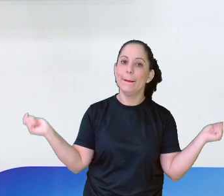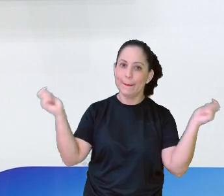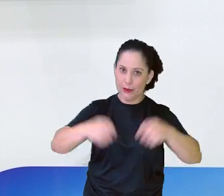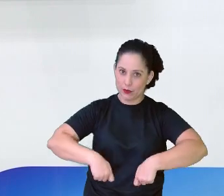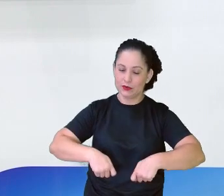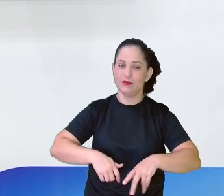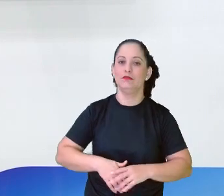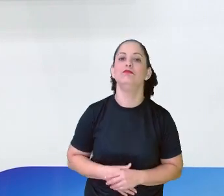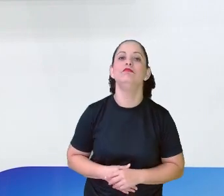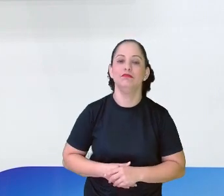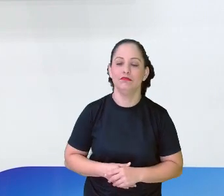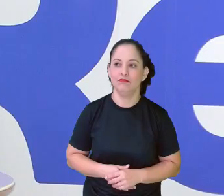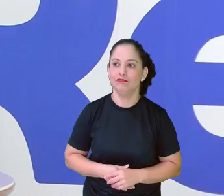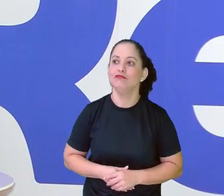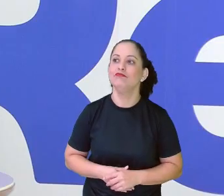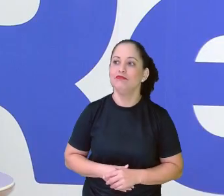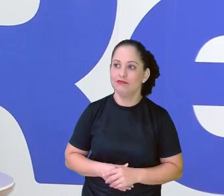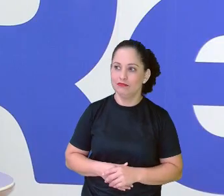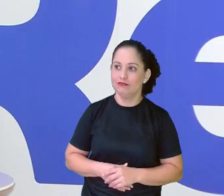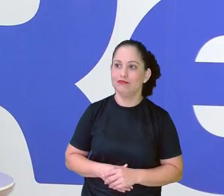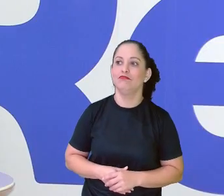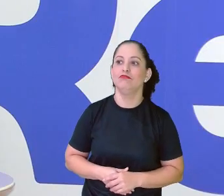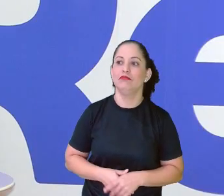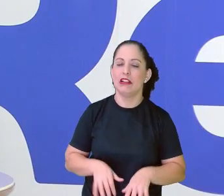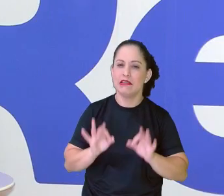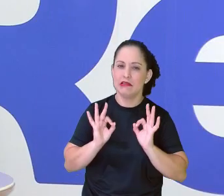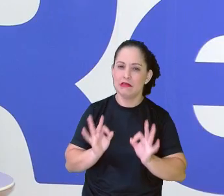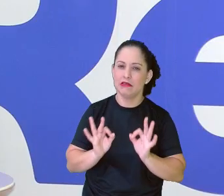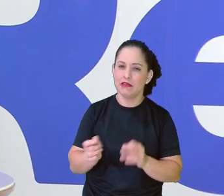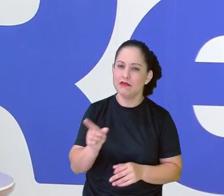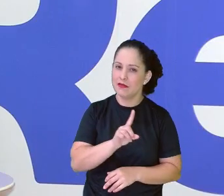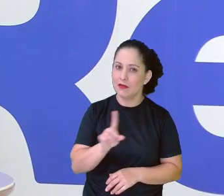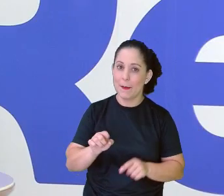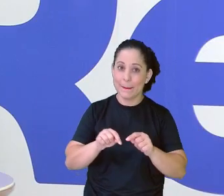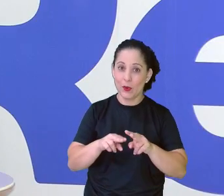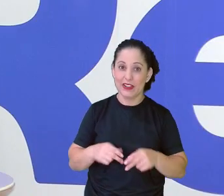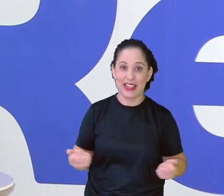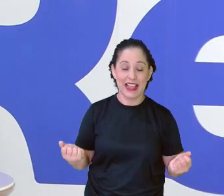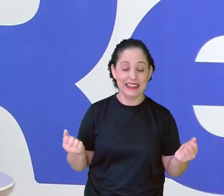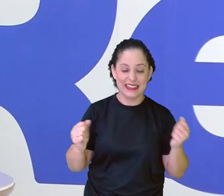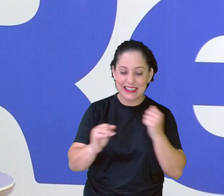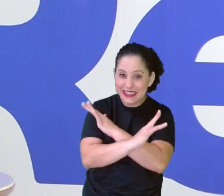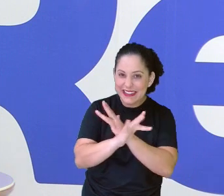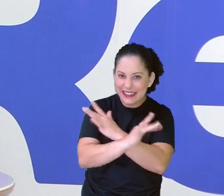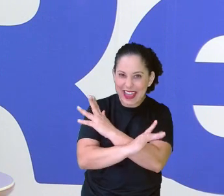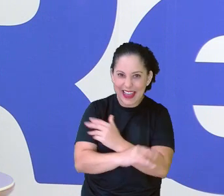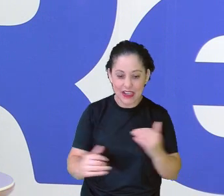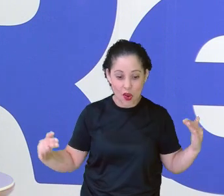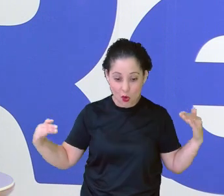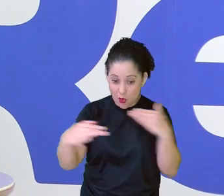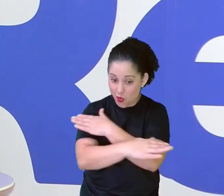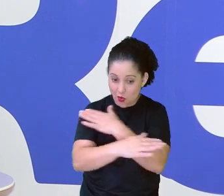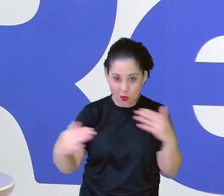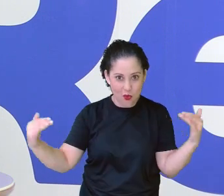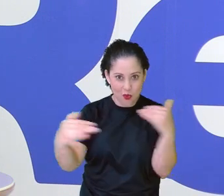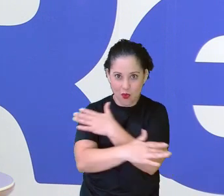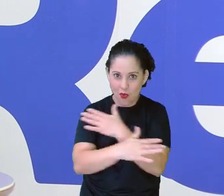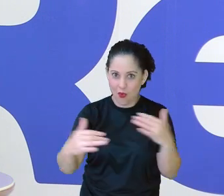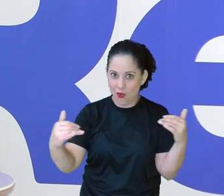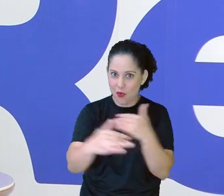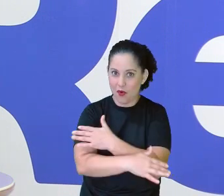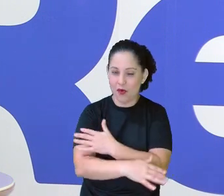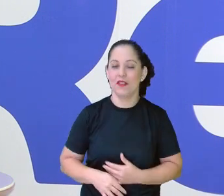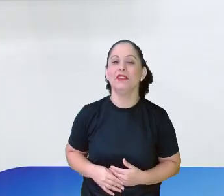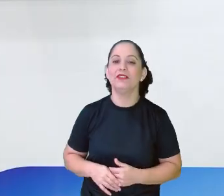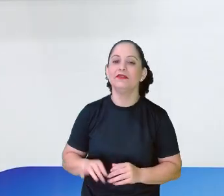Na ponte Duarte Coelho. Olha, professora, não tenho muita certeza, porque o trânsito da cidade muda Sempre modifica, tanto, né? tá, gente? Não tenho certeza. Mas